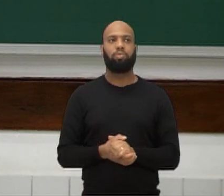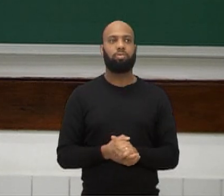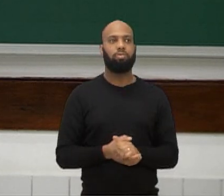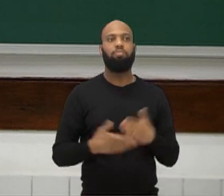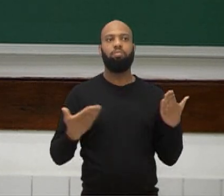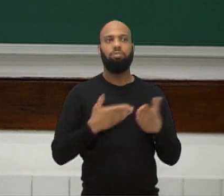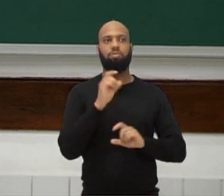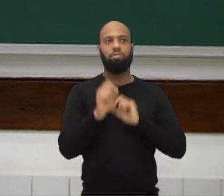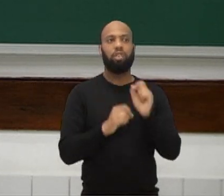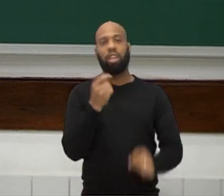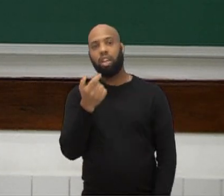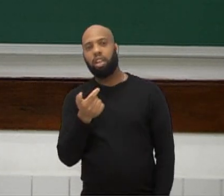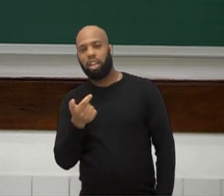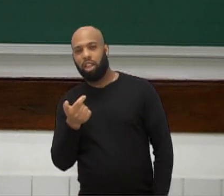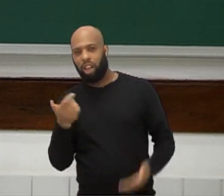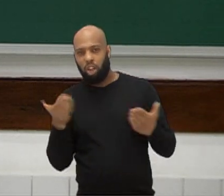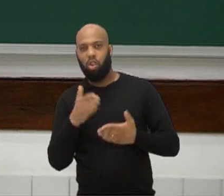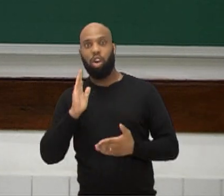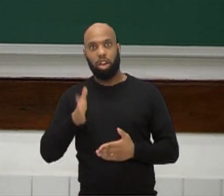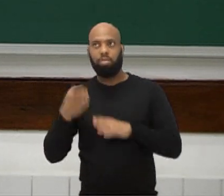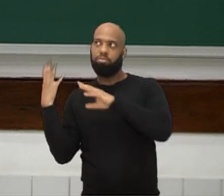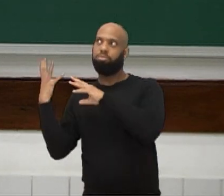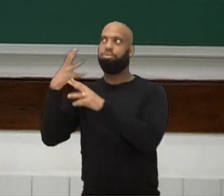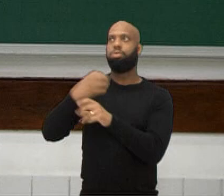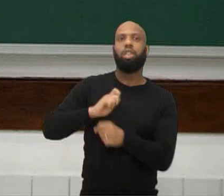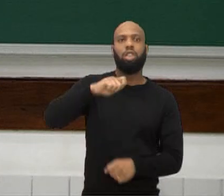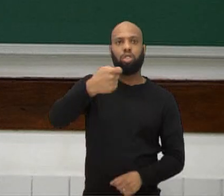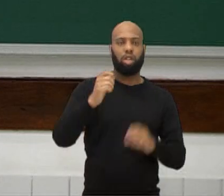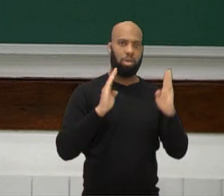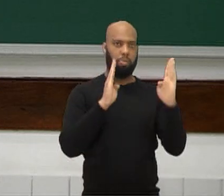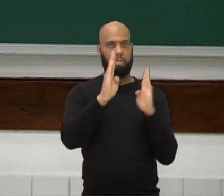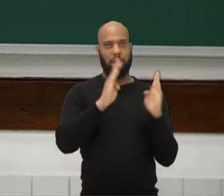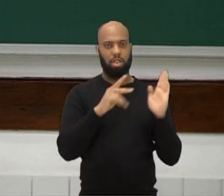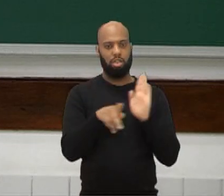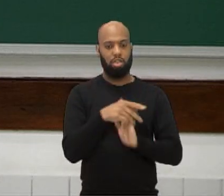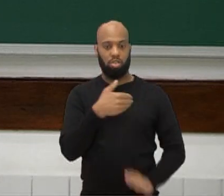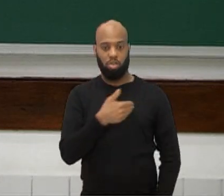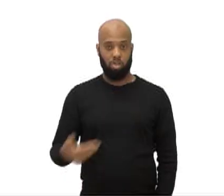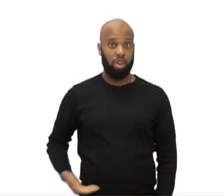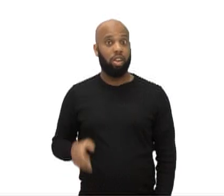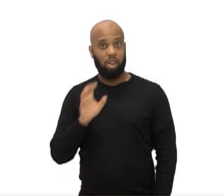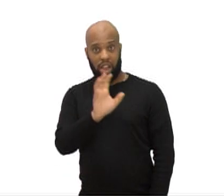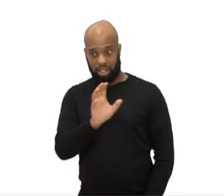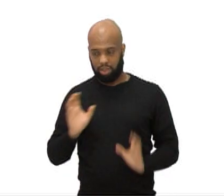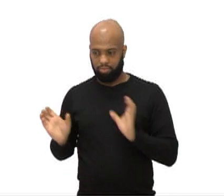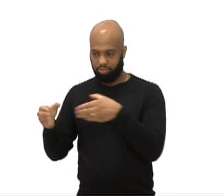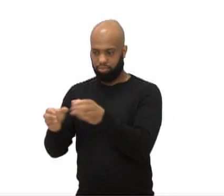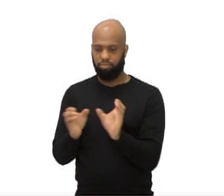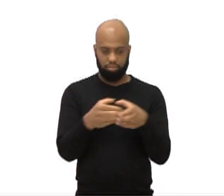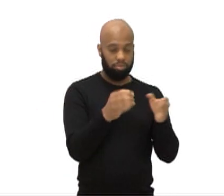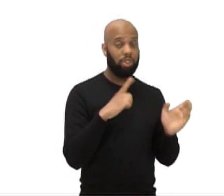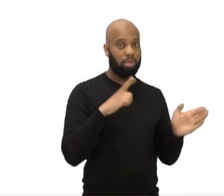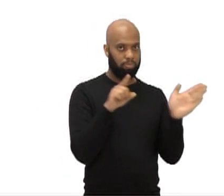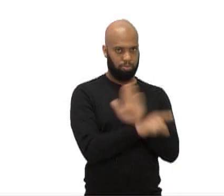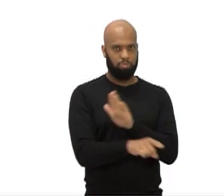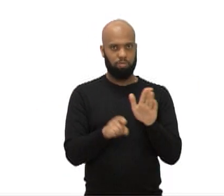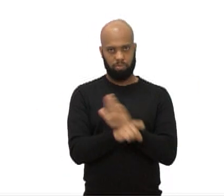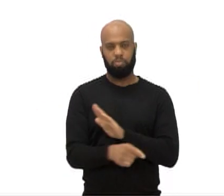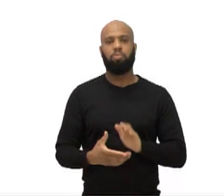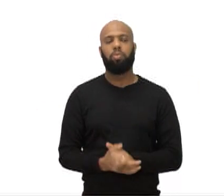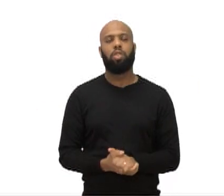E agora, depois desse retomando sobre o que foi o período regencial, nós temos um quiz, nós temos uma pergunta para vocês. Vamos